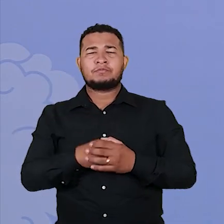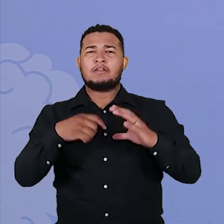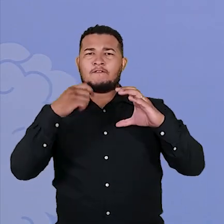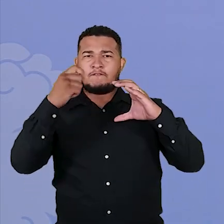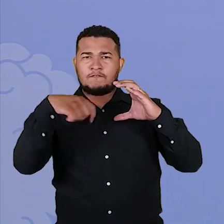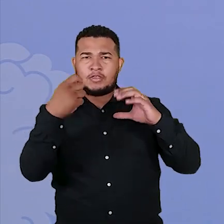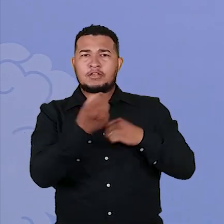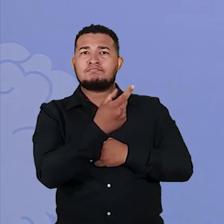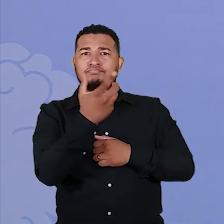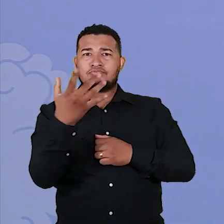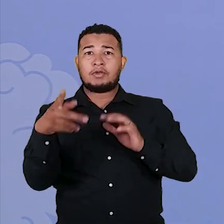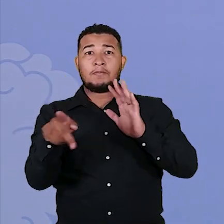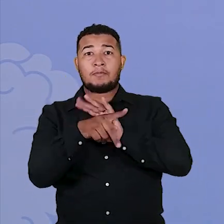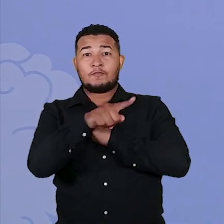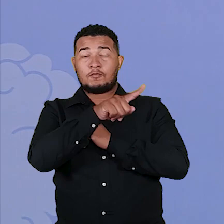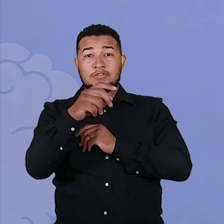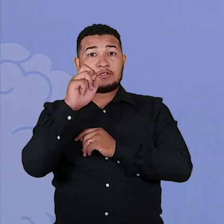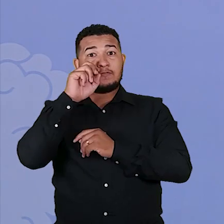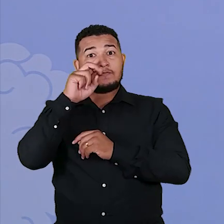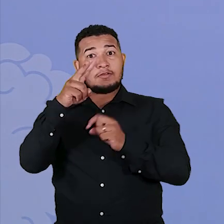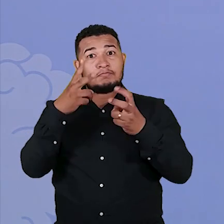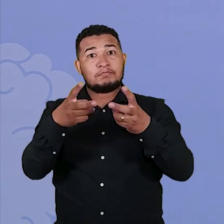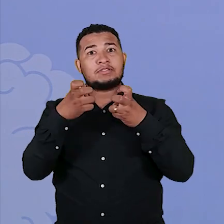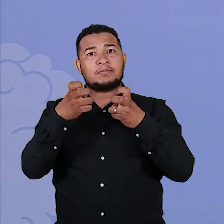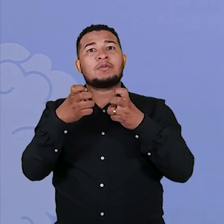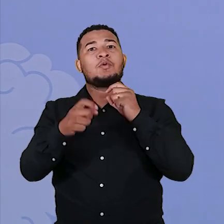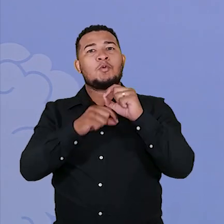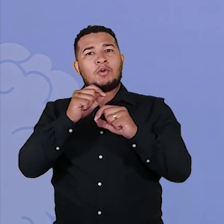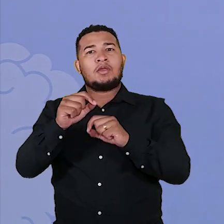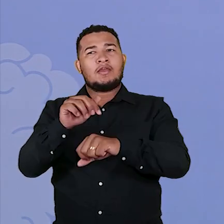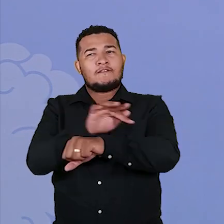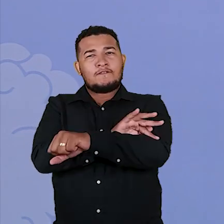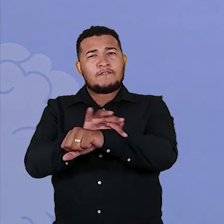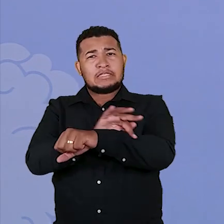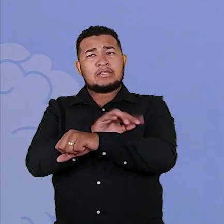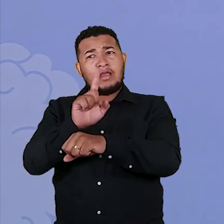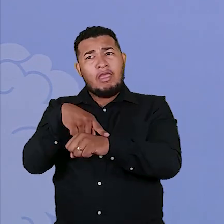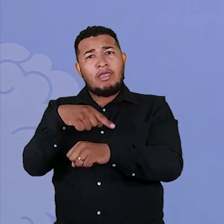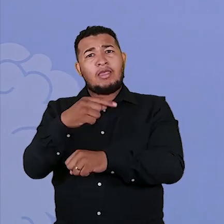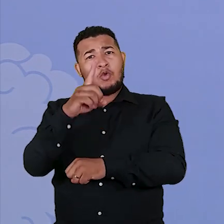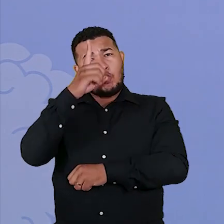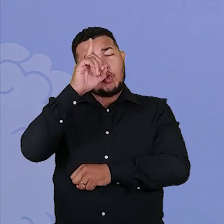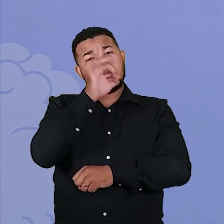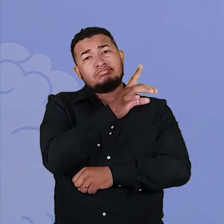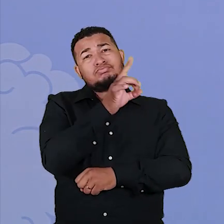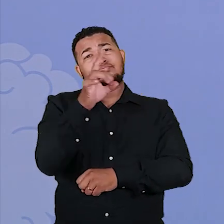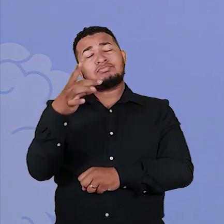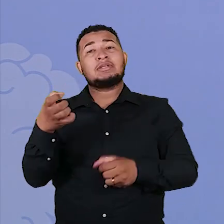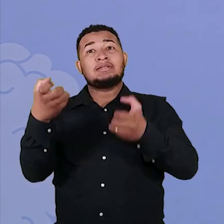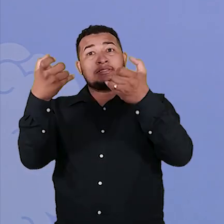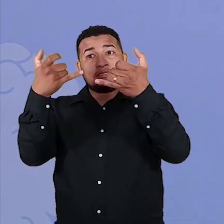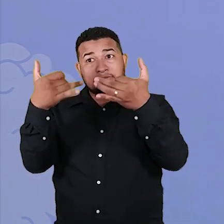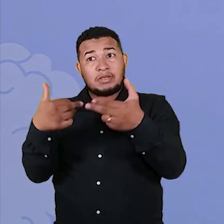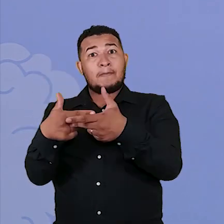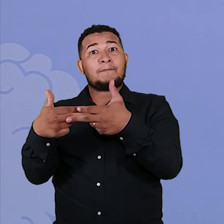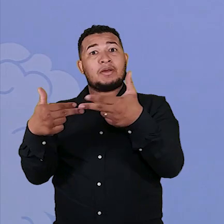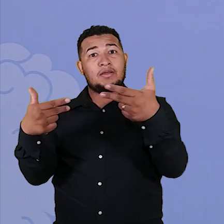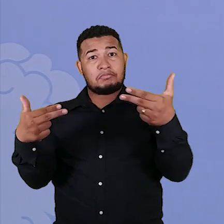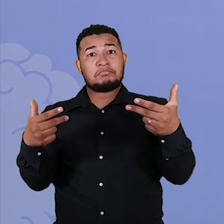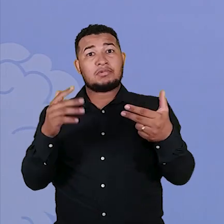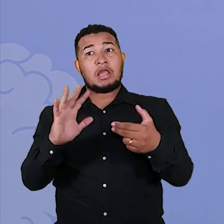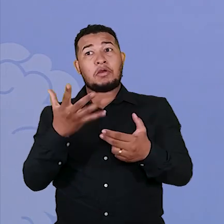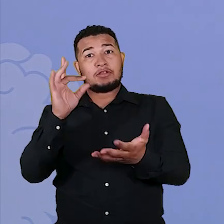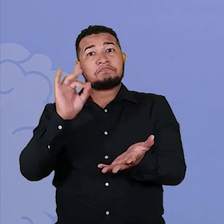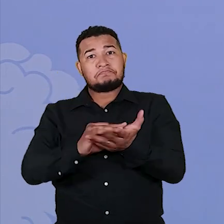para vocês com vídeos e tal para vocês verem que na verdade a física tá bem perto do seu cotidiano tá explica é